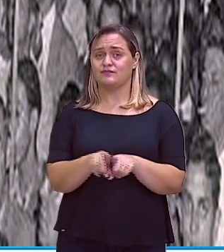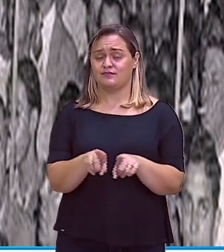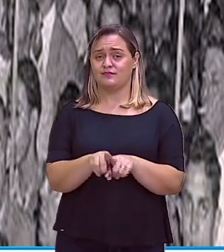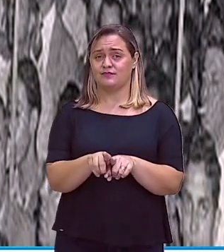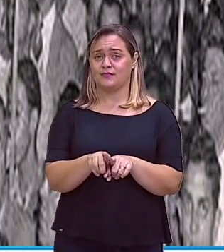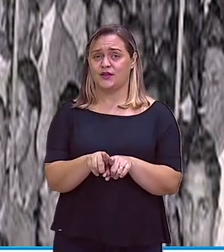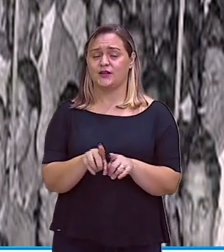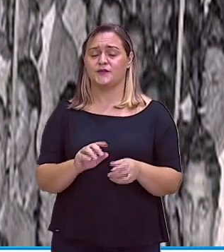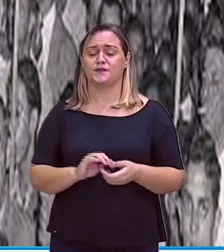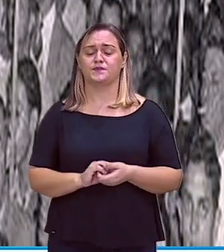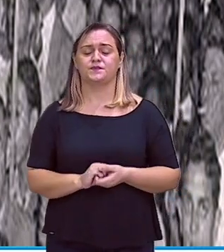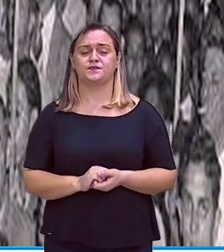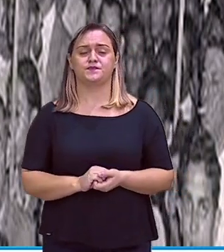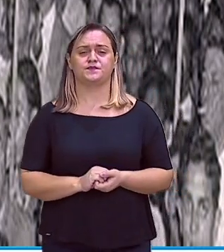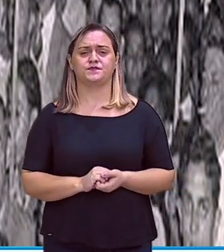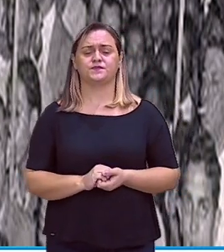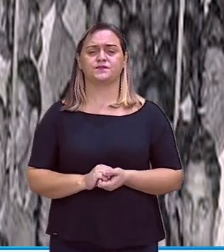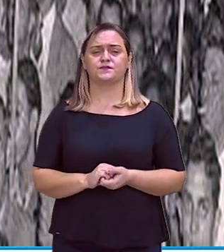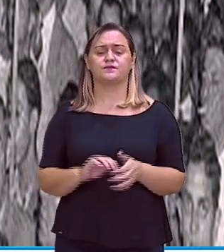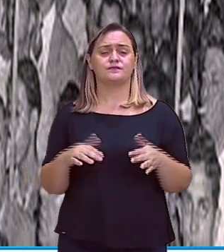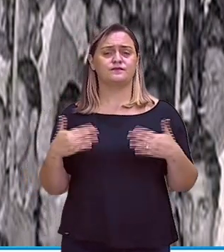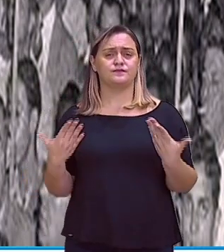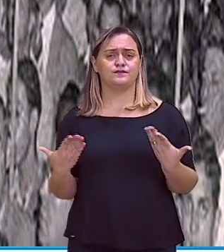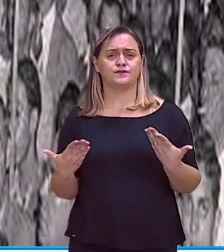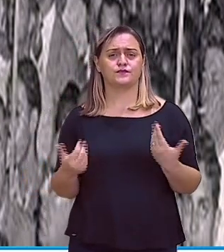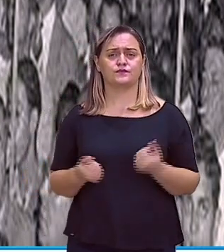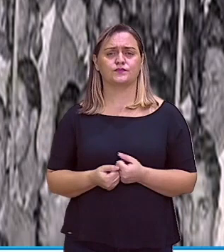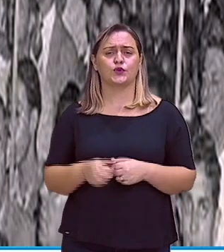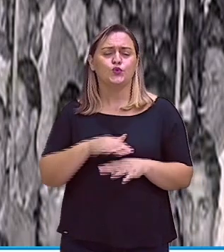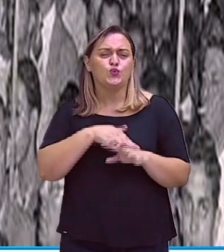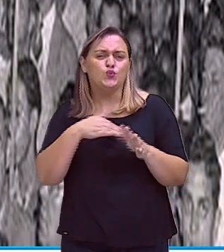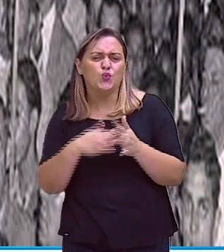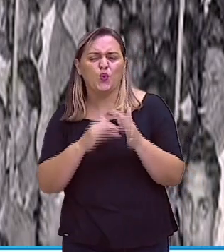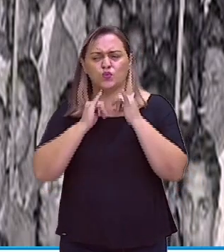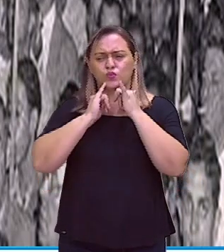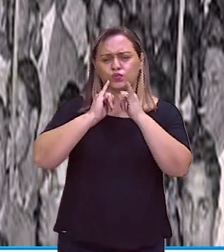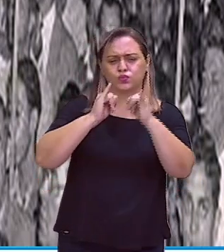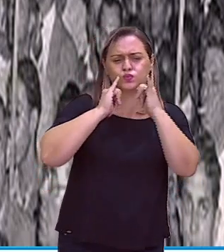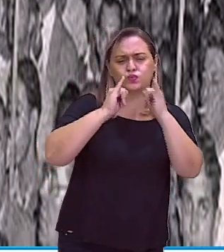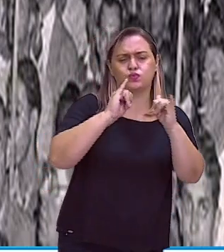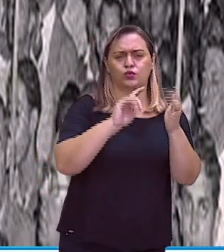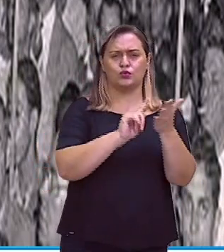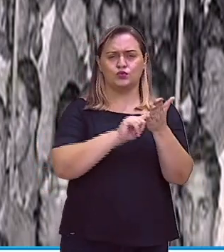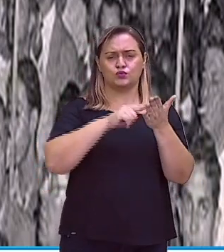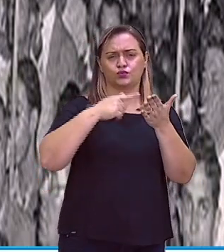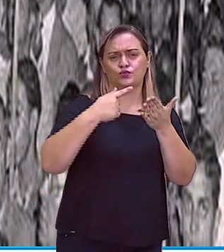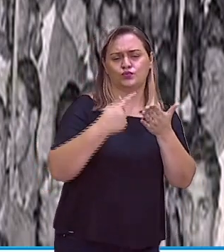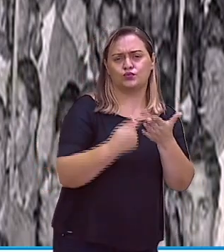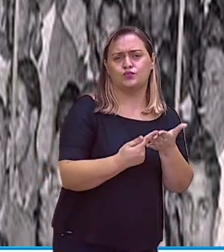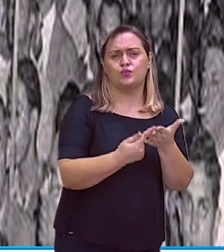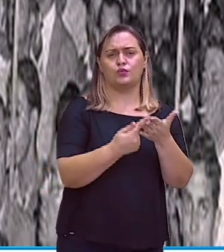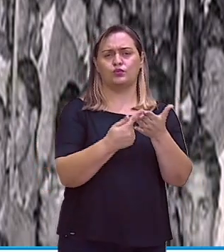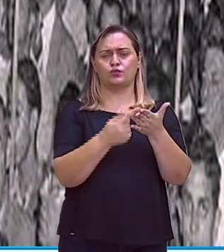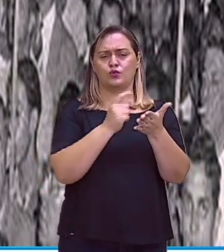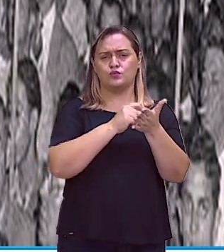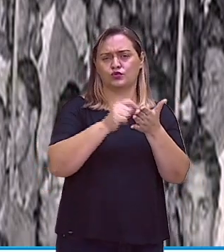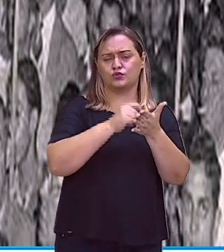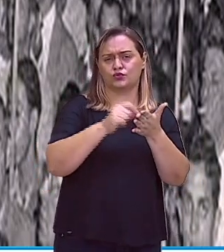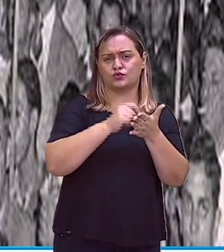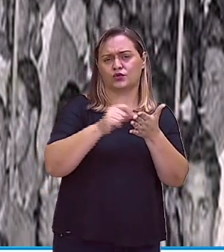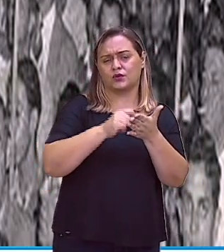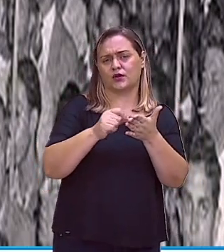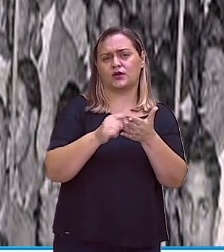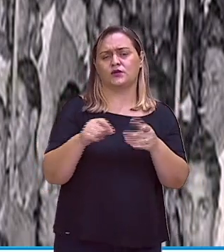censuras que o governo usava naquela época então tudo que era noticiado tanto nos jornais impressos quanto